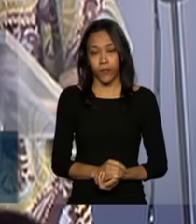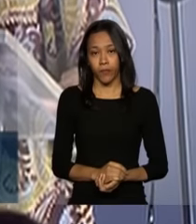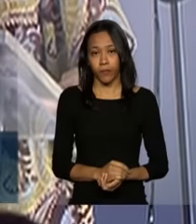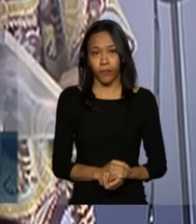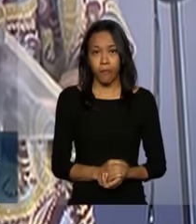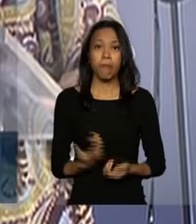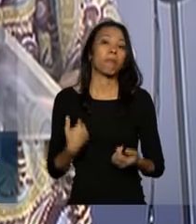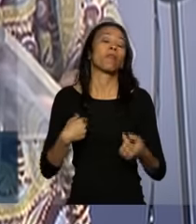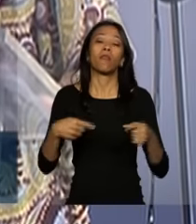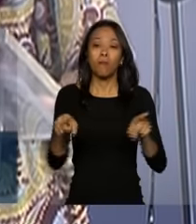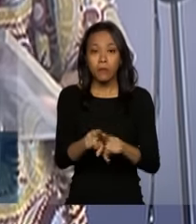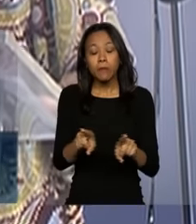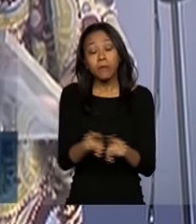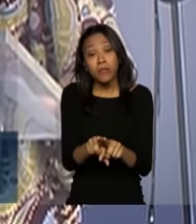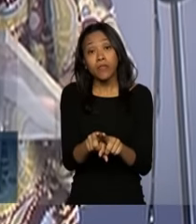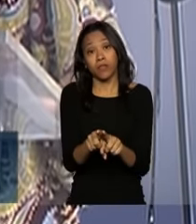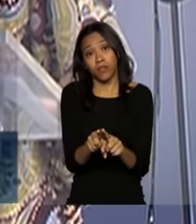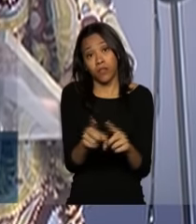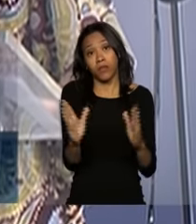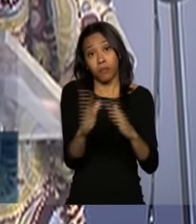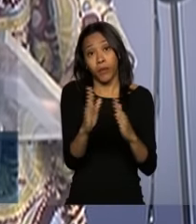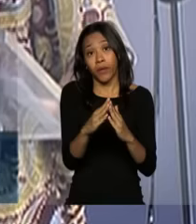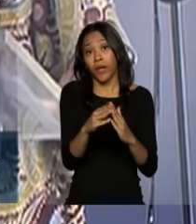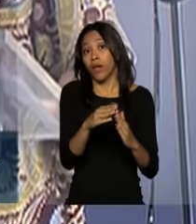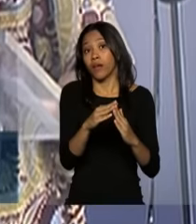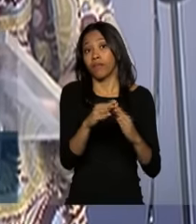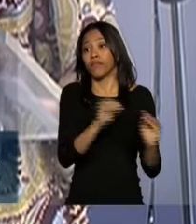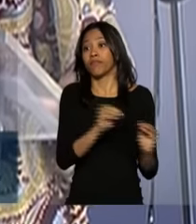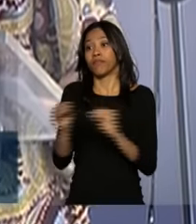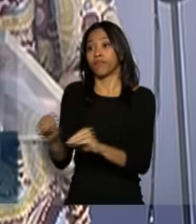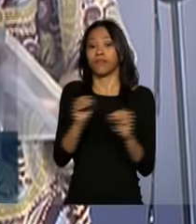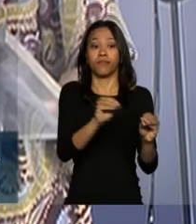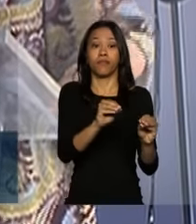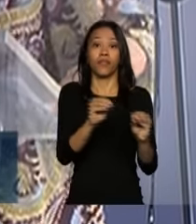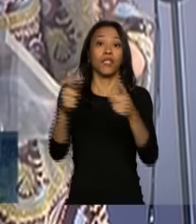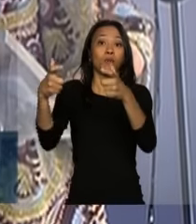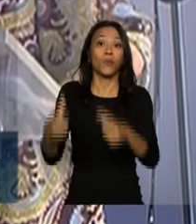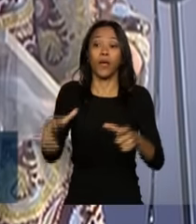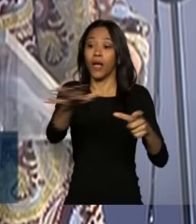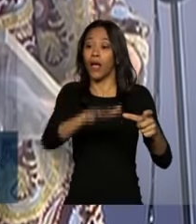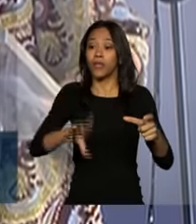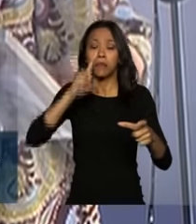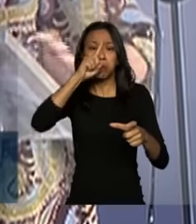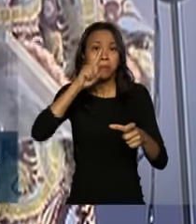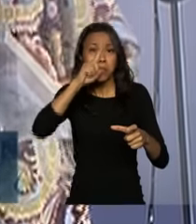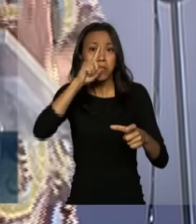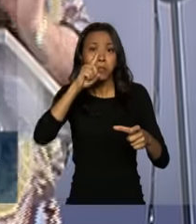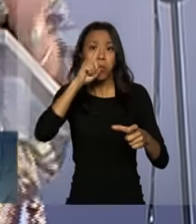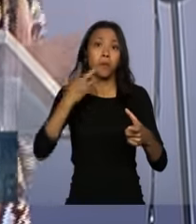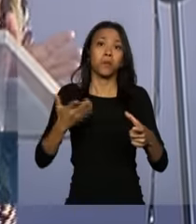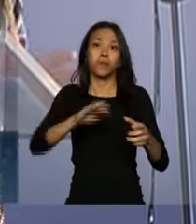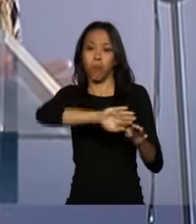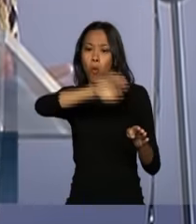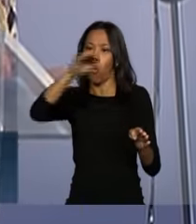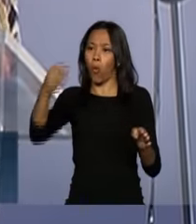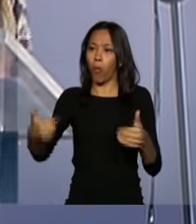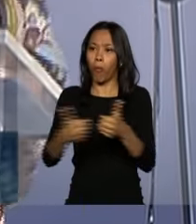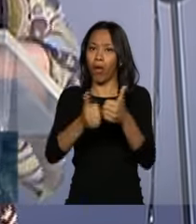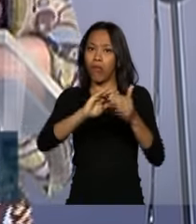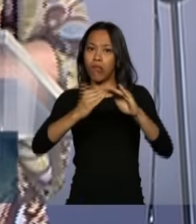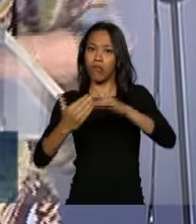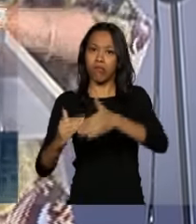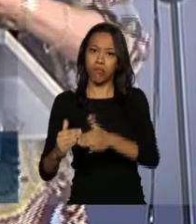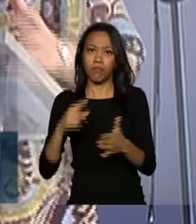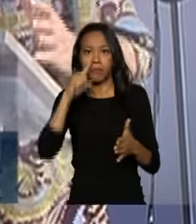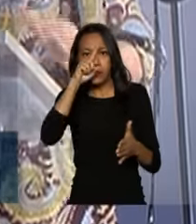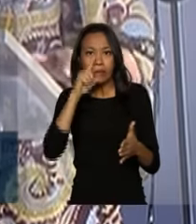E também morar em muitos lugares que são áreas de risco. E aí